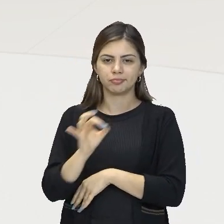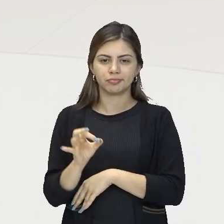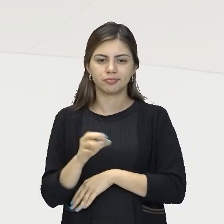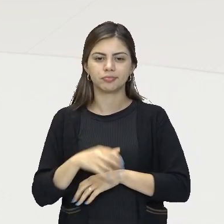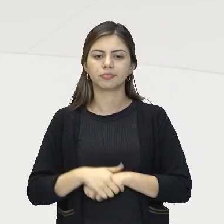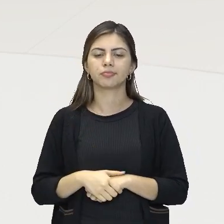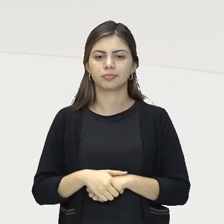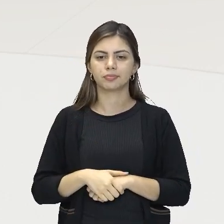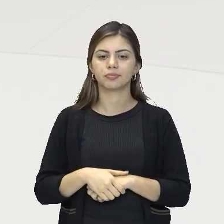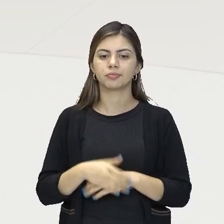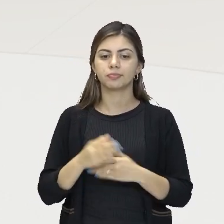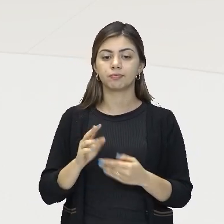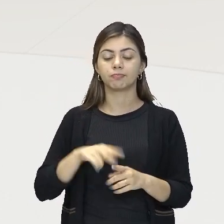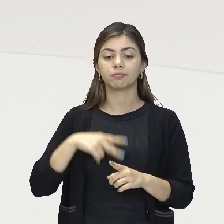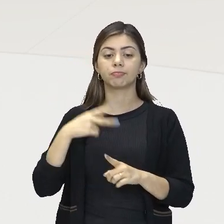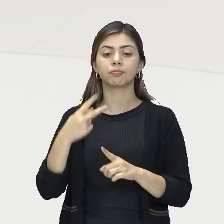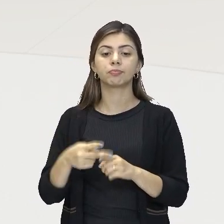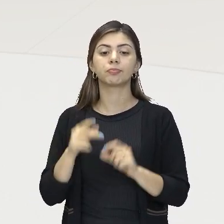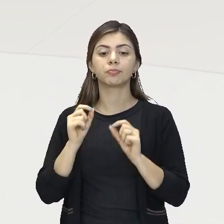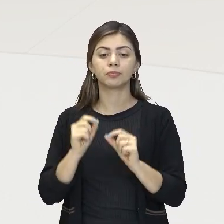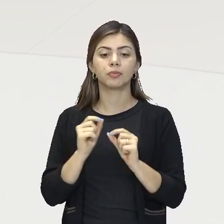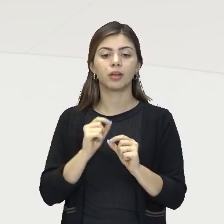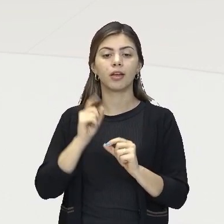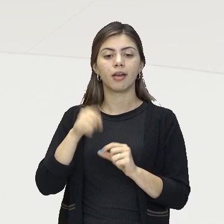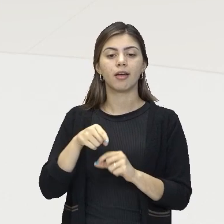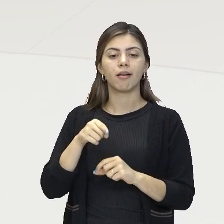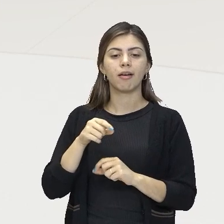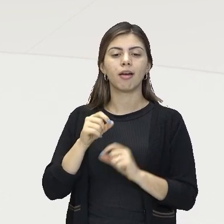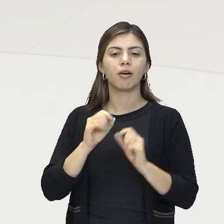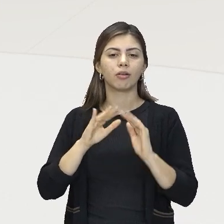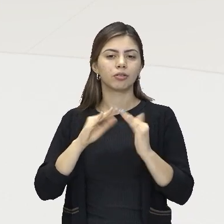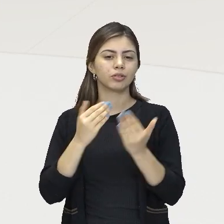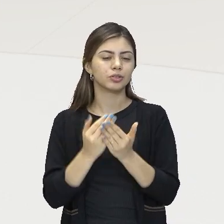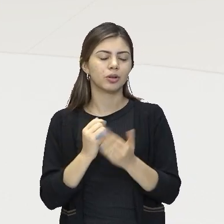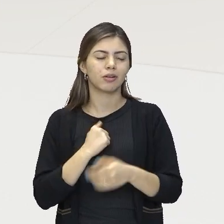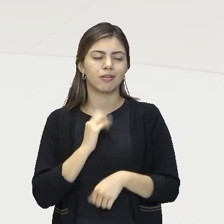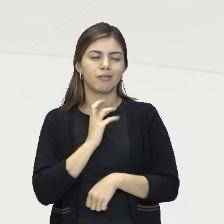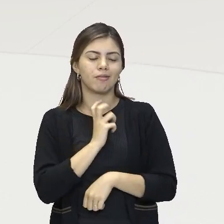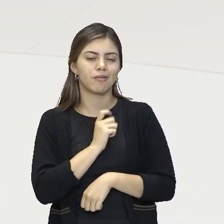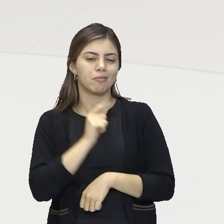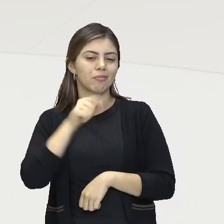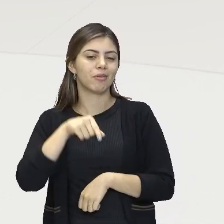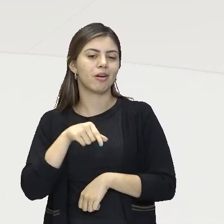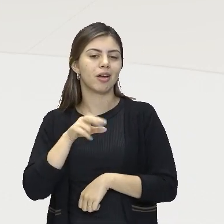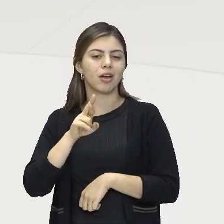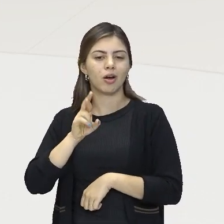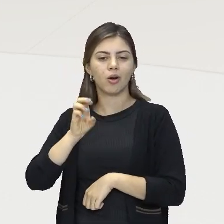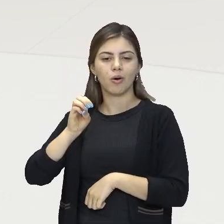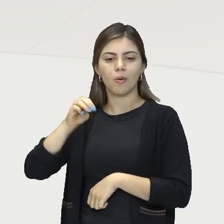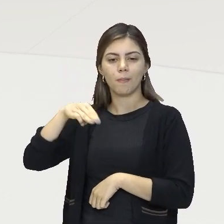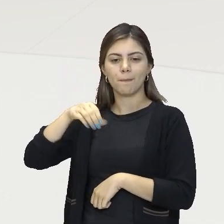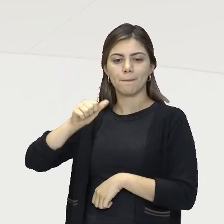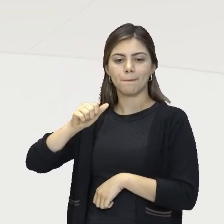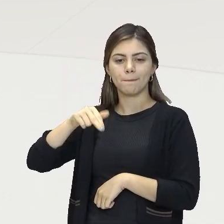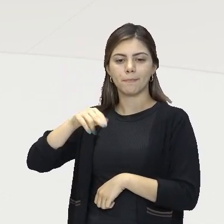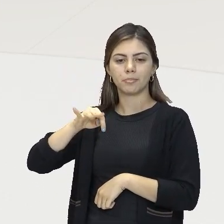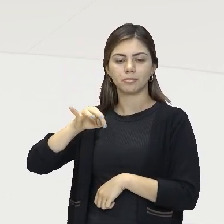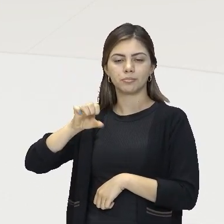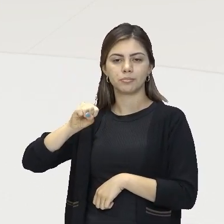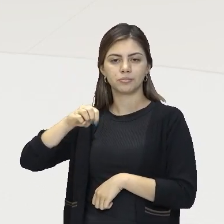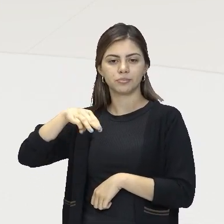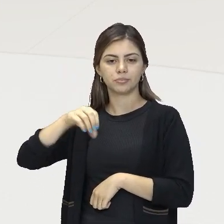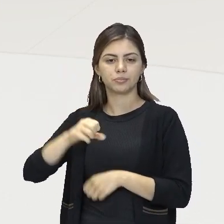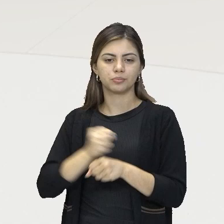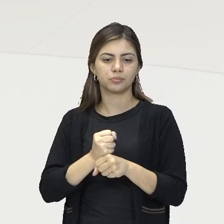certo? Continuando, vem aqui uma escola literária que eu amo, que é o quê? O romantismo, por volta